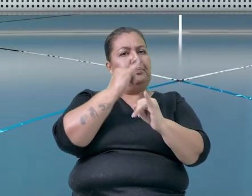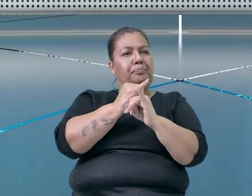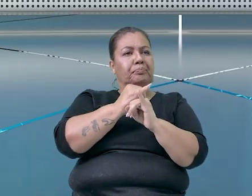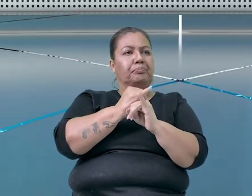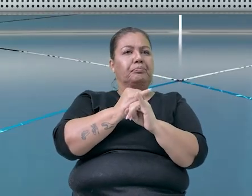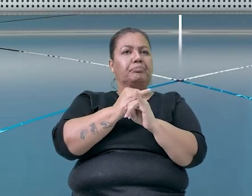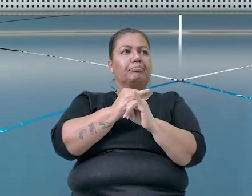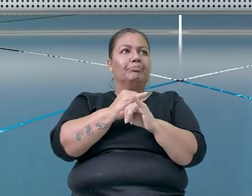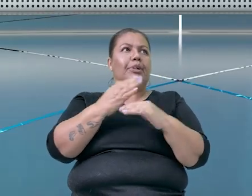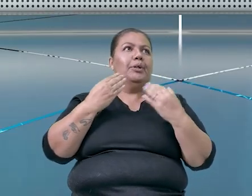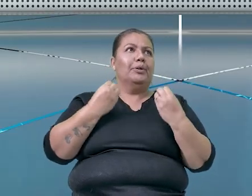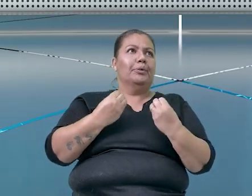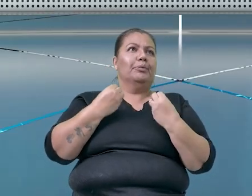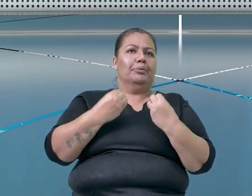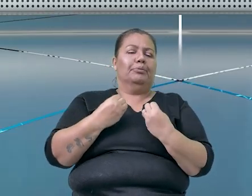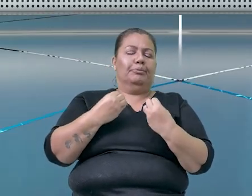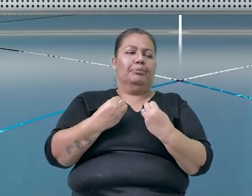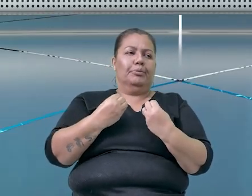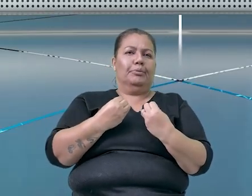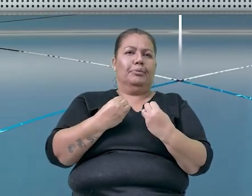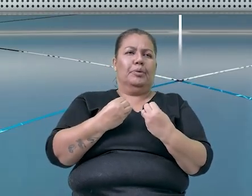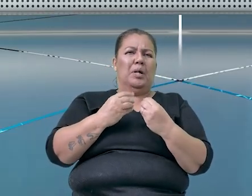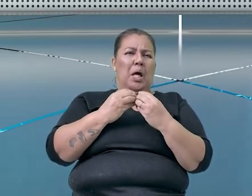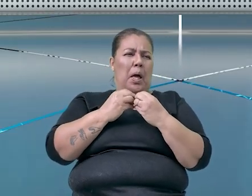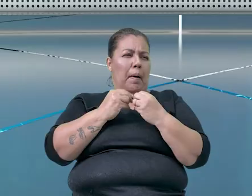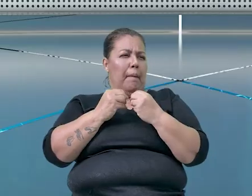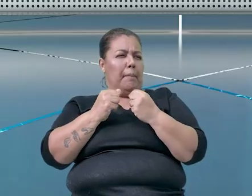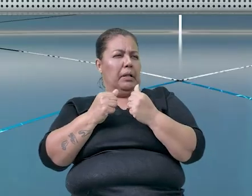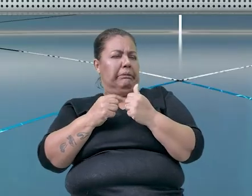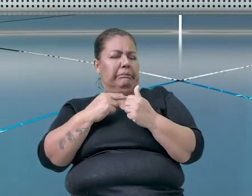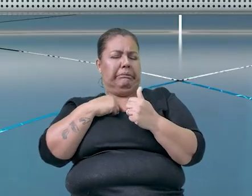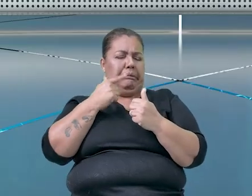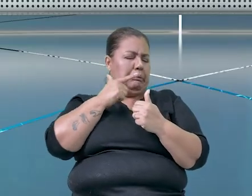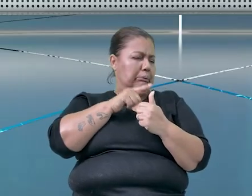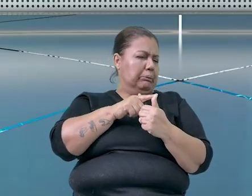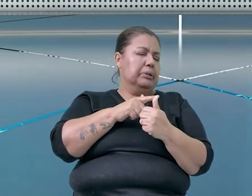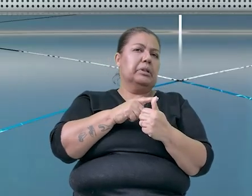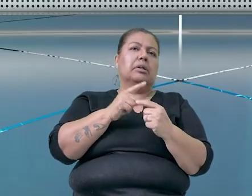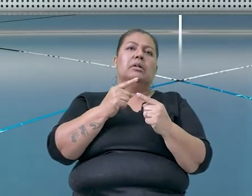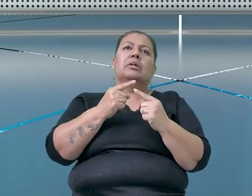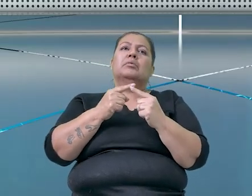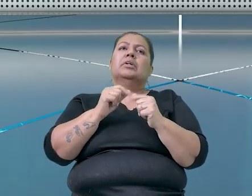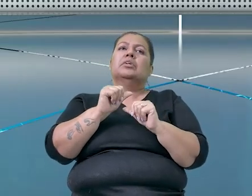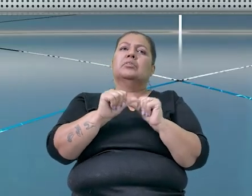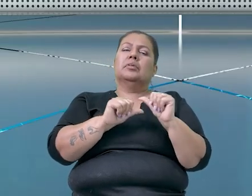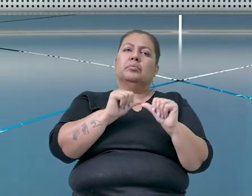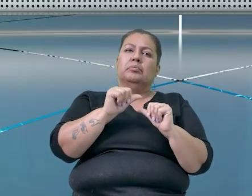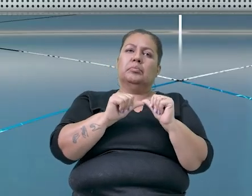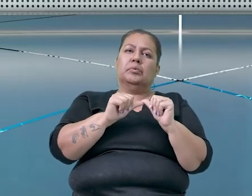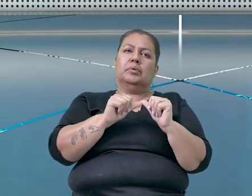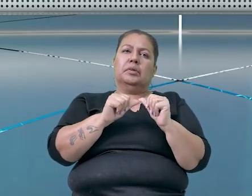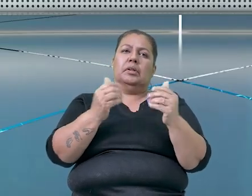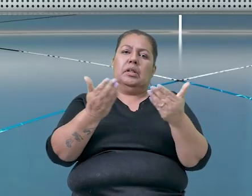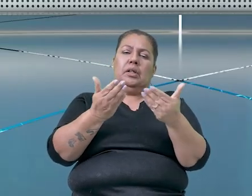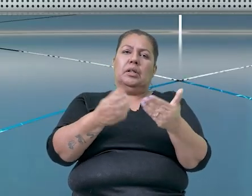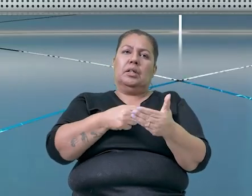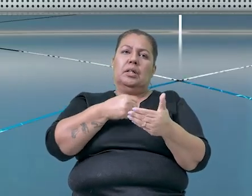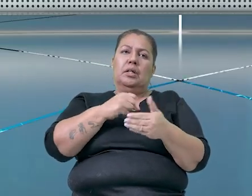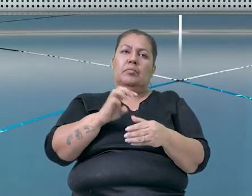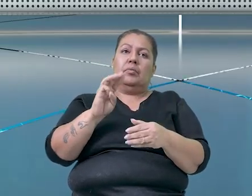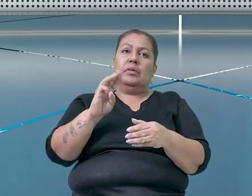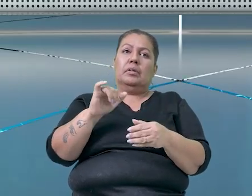de impotência é agravada pela sensação de impunidade. Mas isso vem mudando. Confira na reportagem de